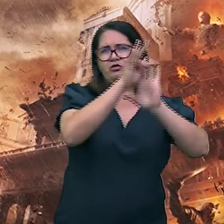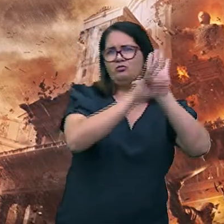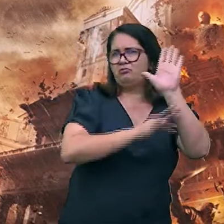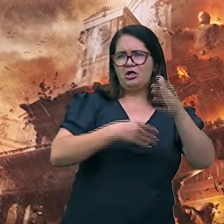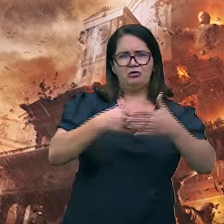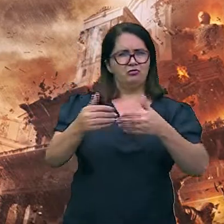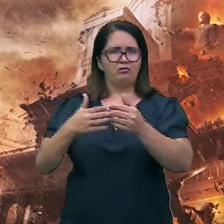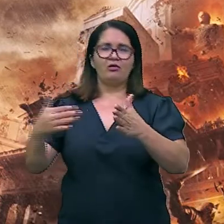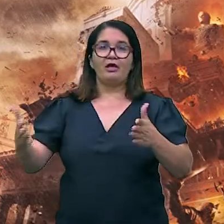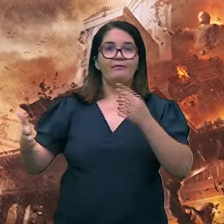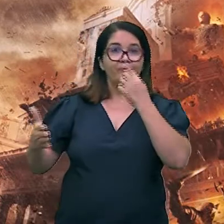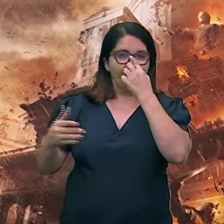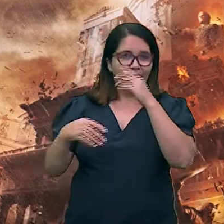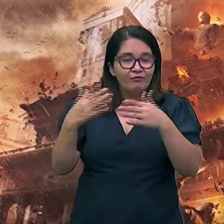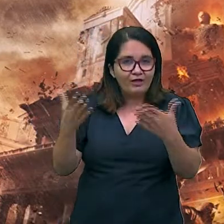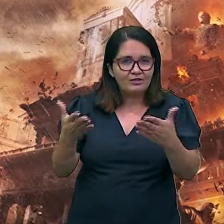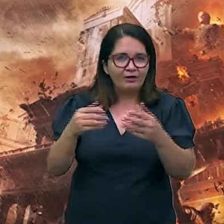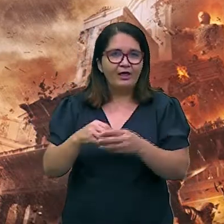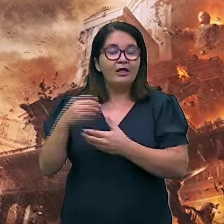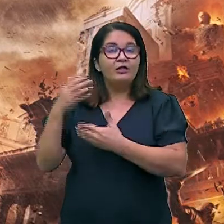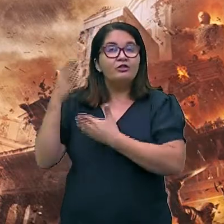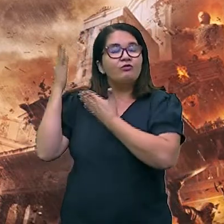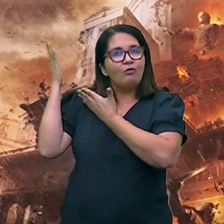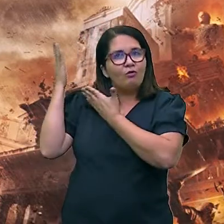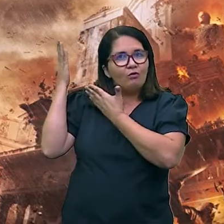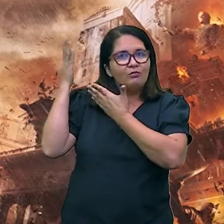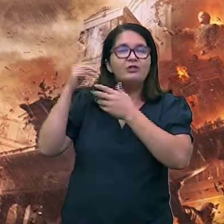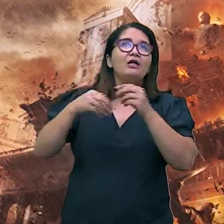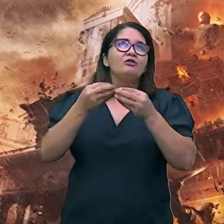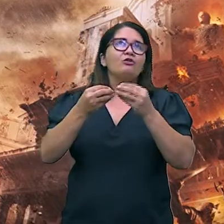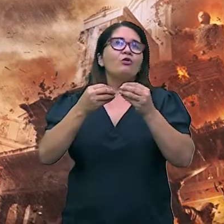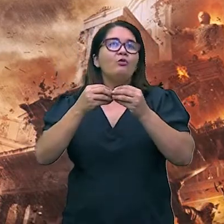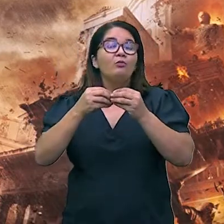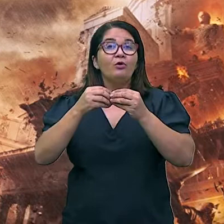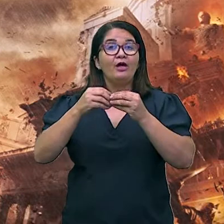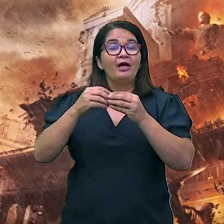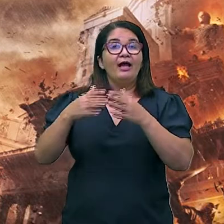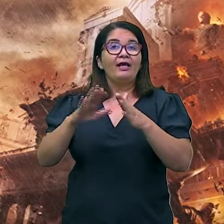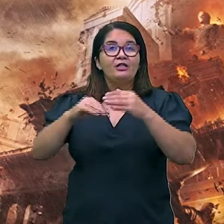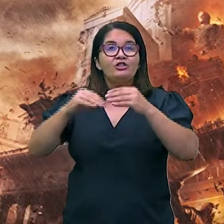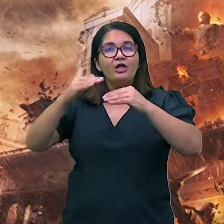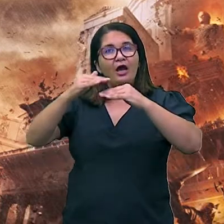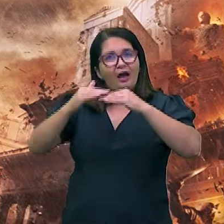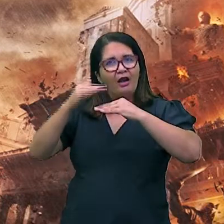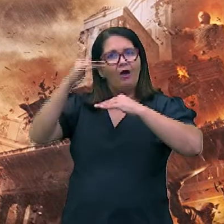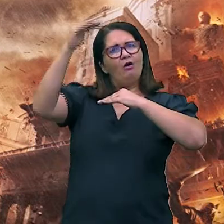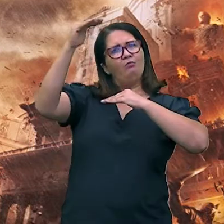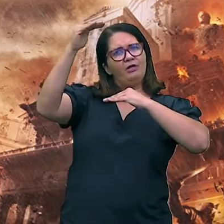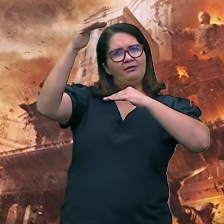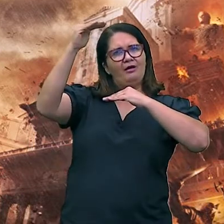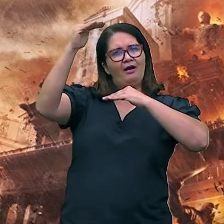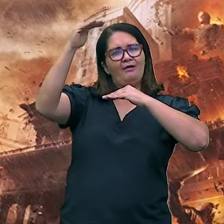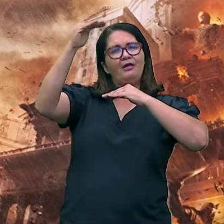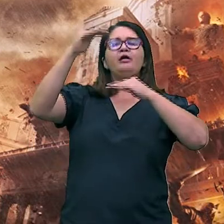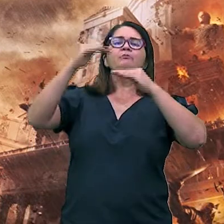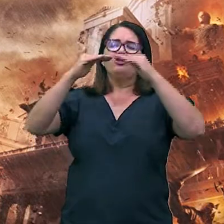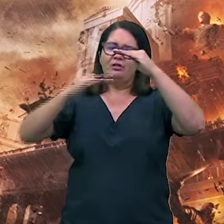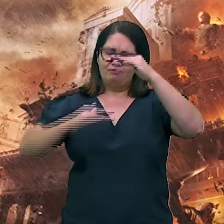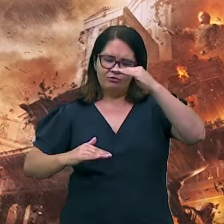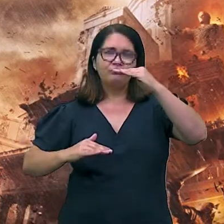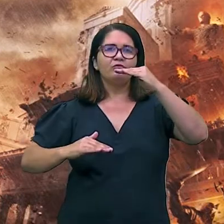a ascendente, que é o mesmo que clímax, e a descendente, que é o mesmo que